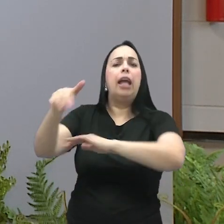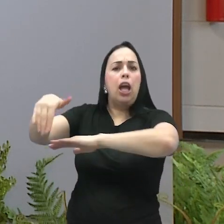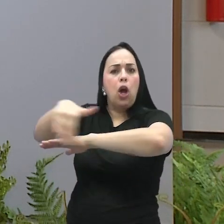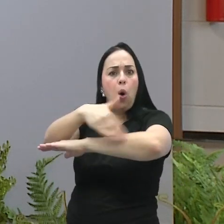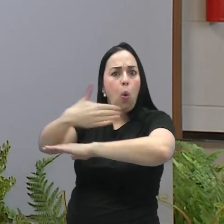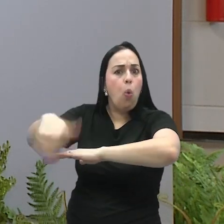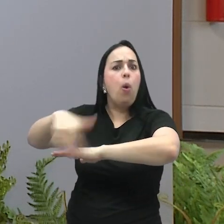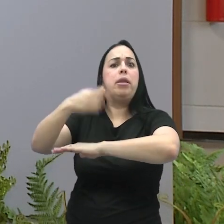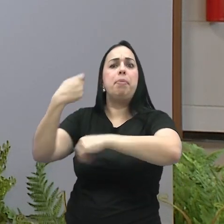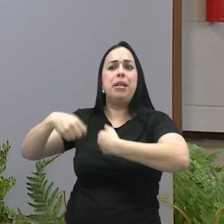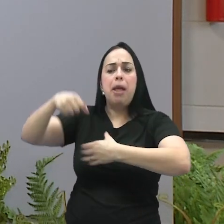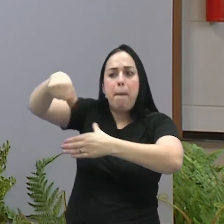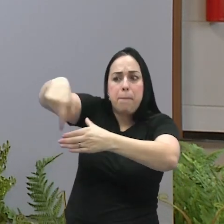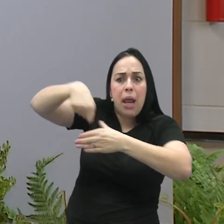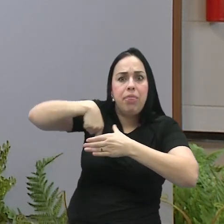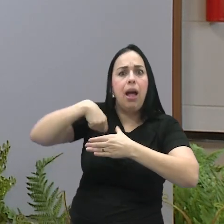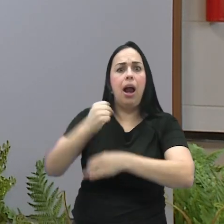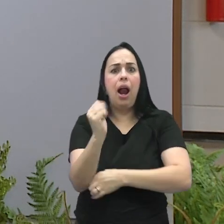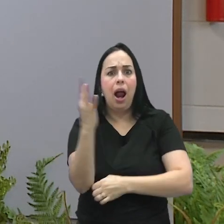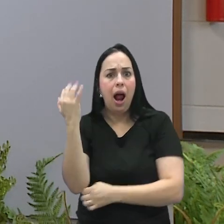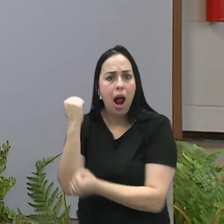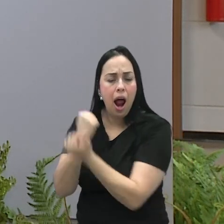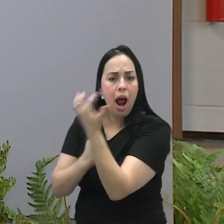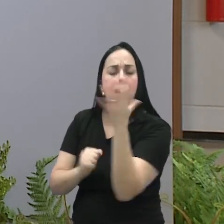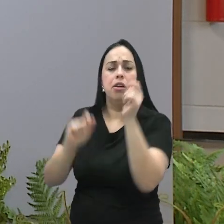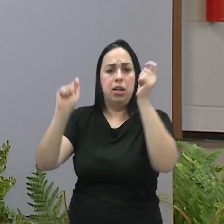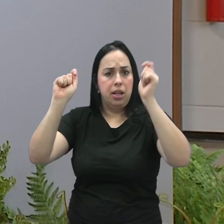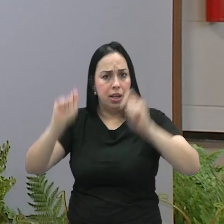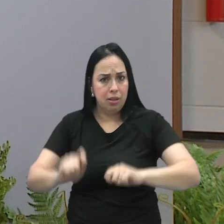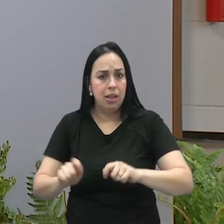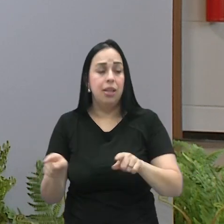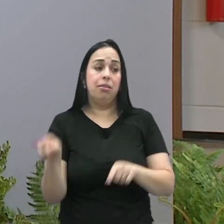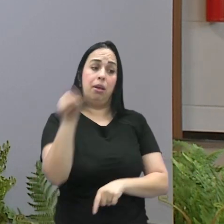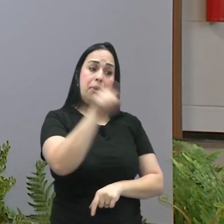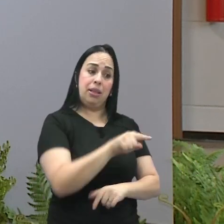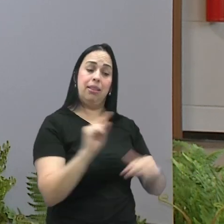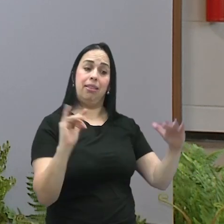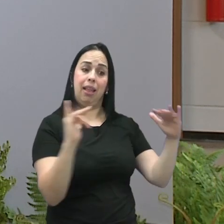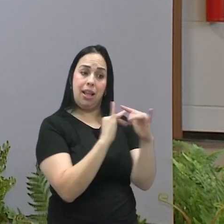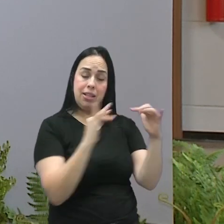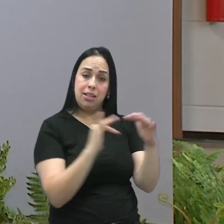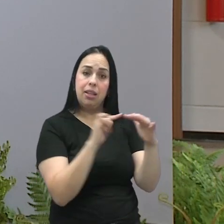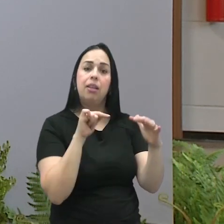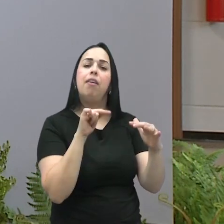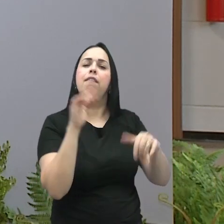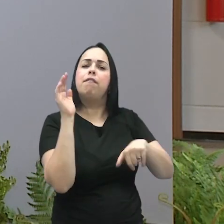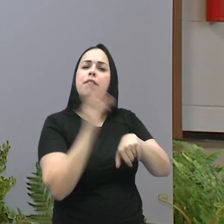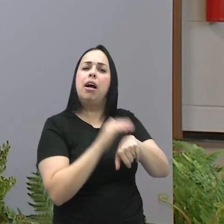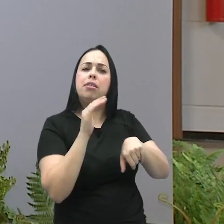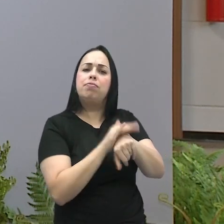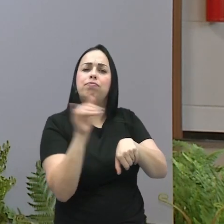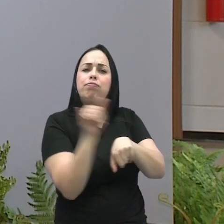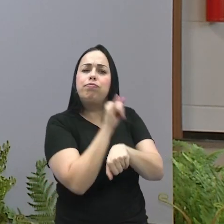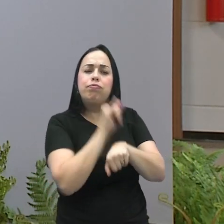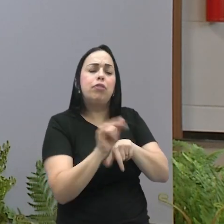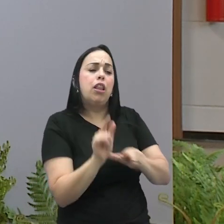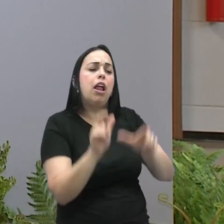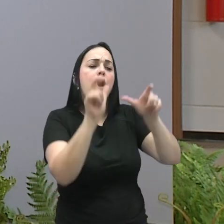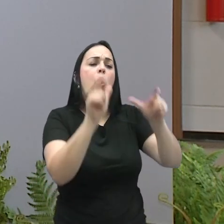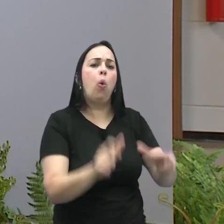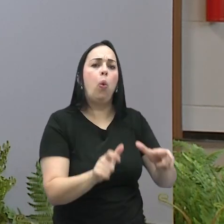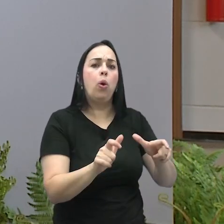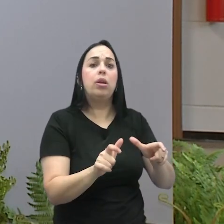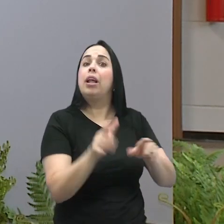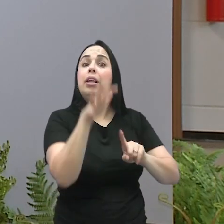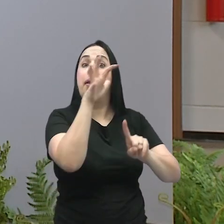ruas que tenham árvores, certo? Ele pode também trabalhar essa urbanização nos grandes centros da cidade também, desenvolvendo lugares